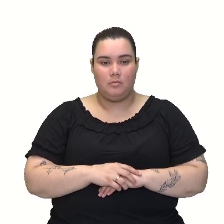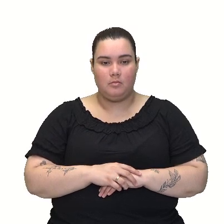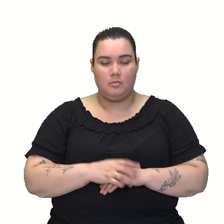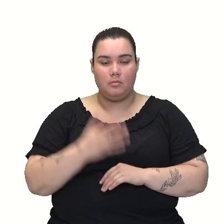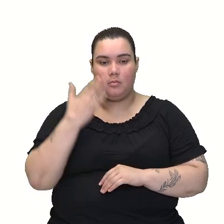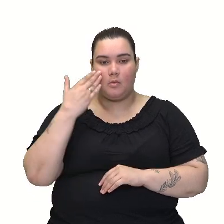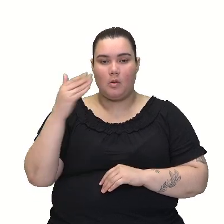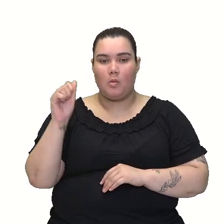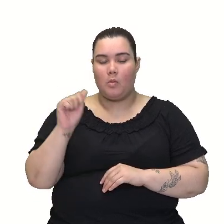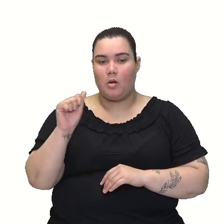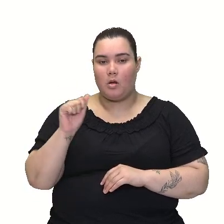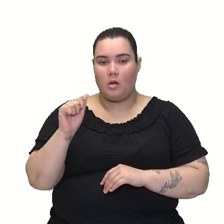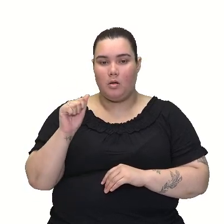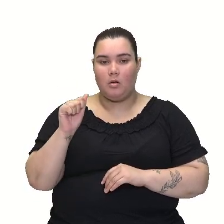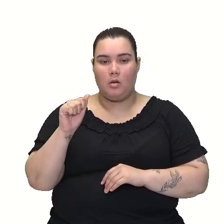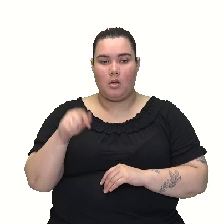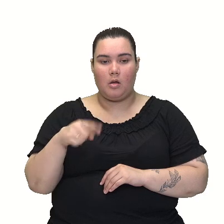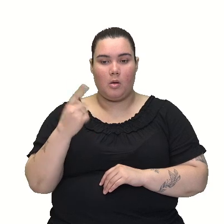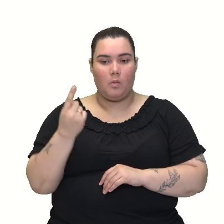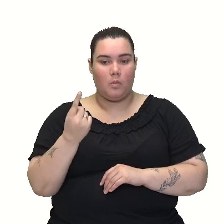Coeficiente A é 1.